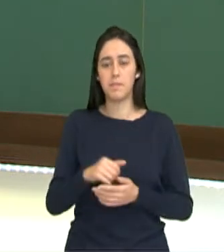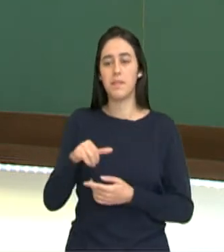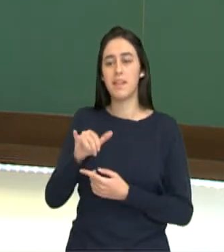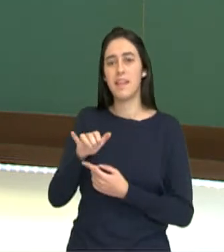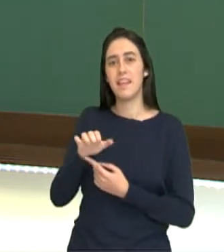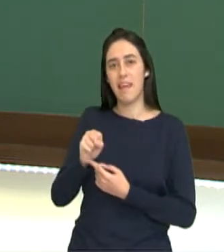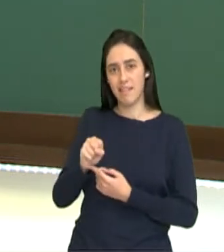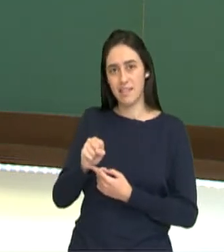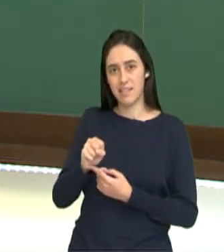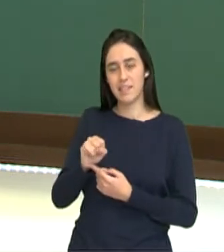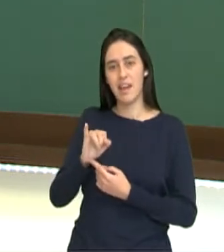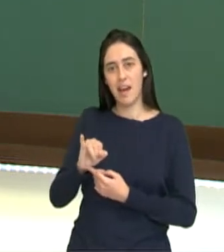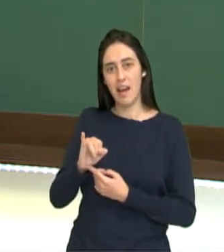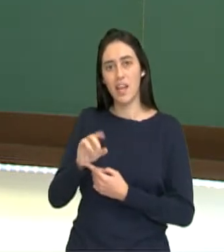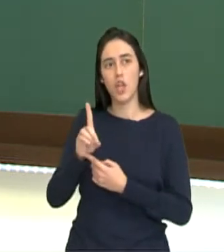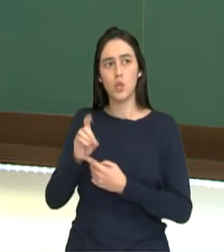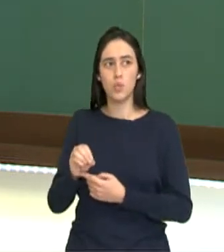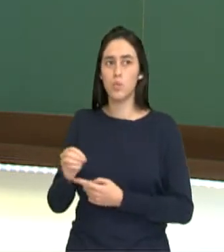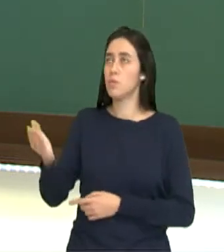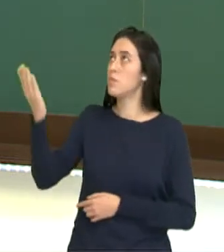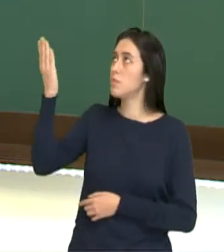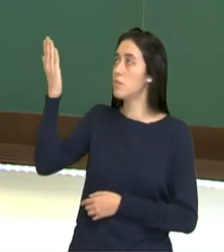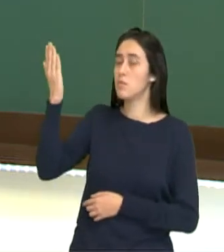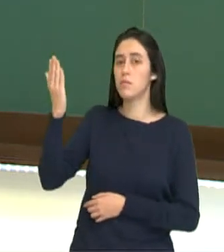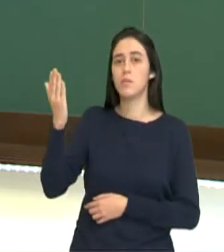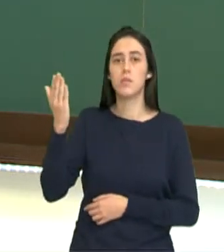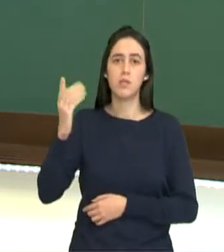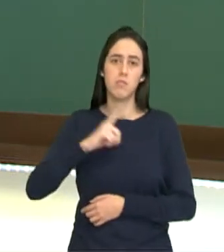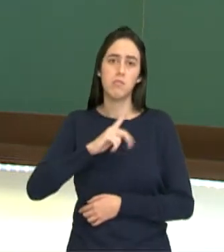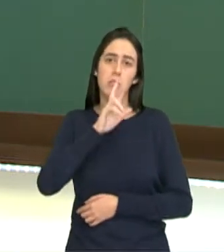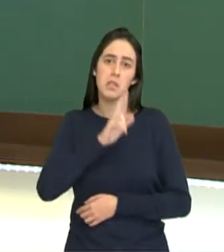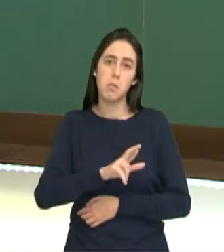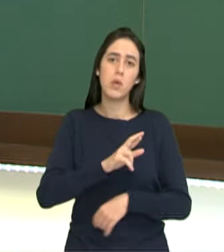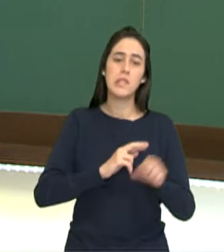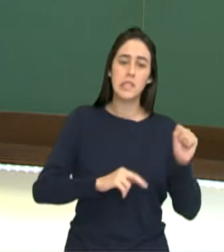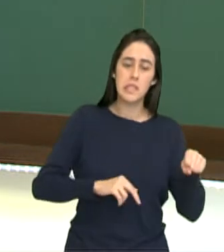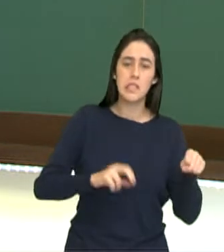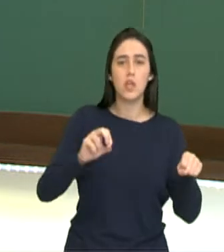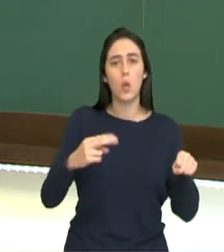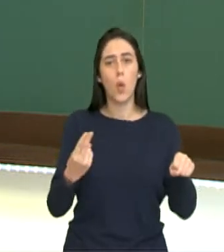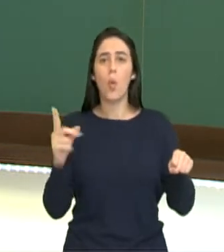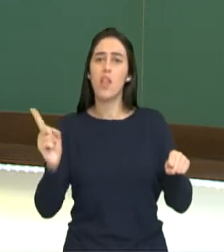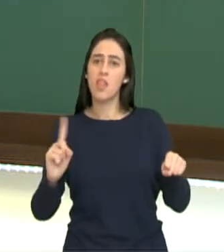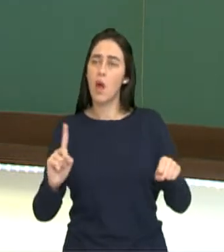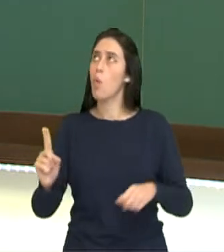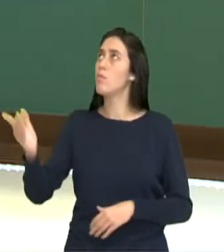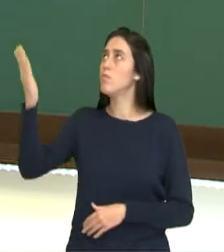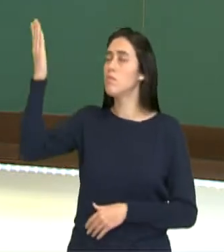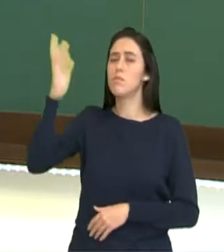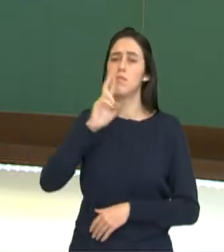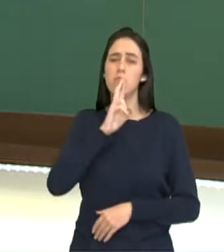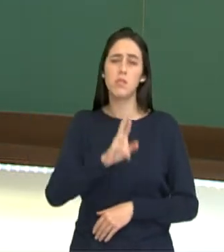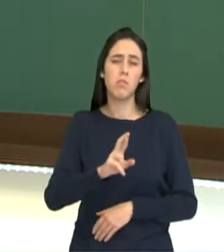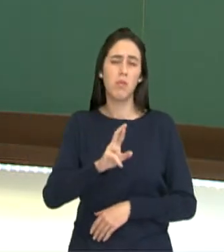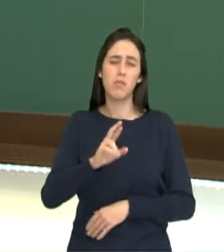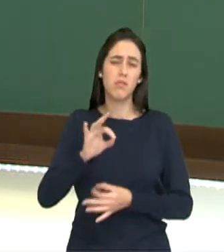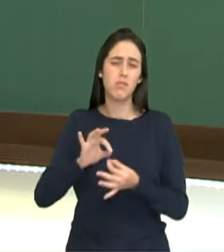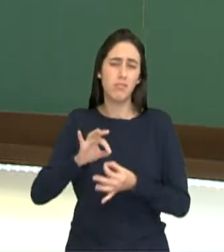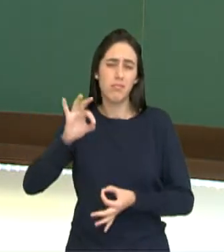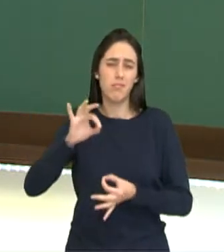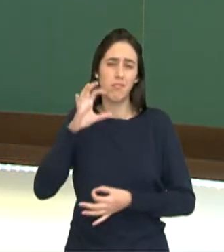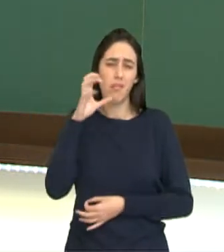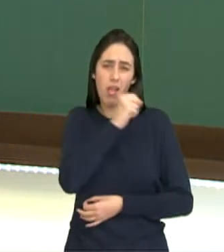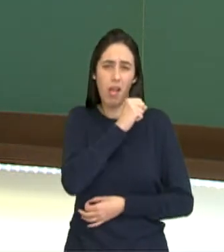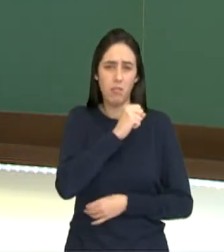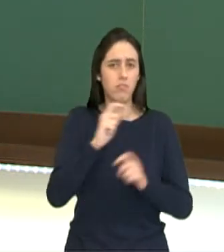eu gosto desse tipo de arte. Or no, I don't. Não, eu não gosto. Então, utilizar as short answers, as respostas curtas em língua